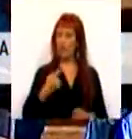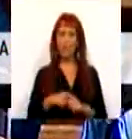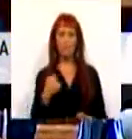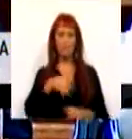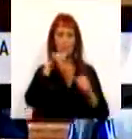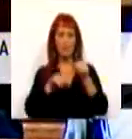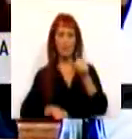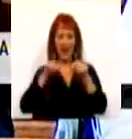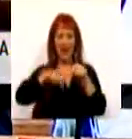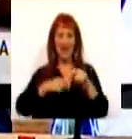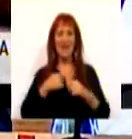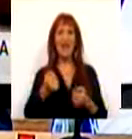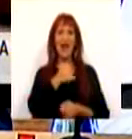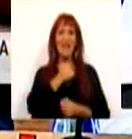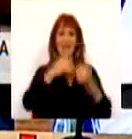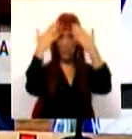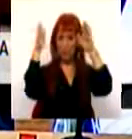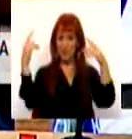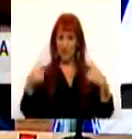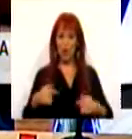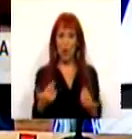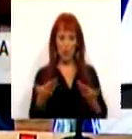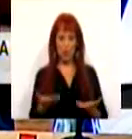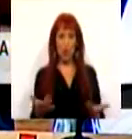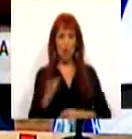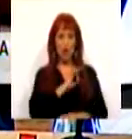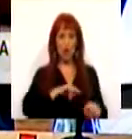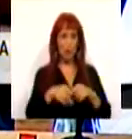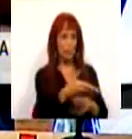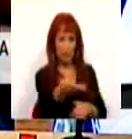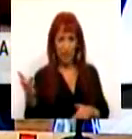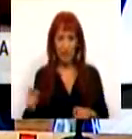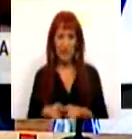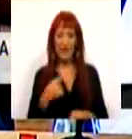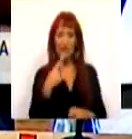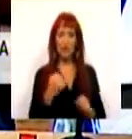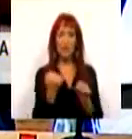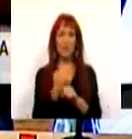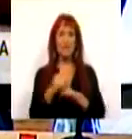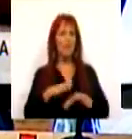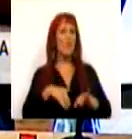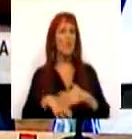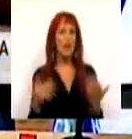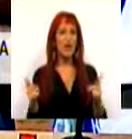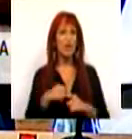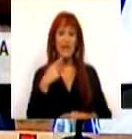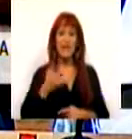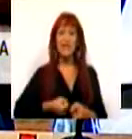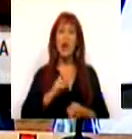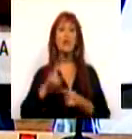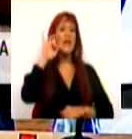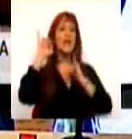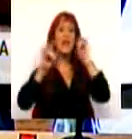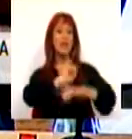prestar contas na Casa da Democracia. Estamos hoje aqui, senhores deputados, para assinalar o trabalho feito, enunciarmos as